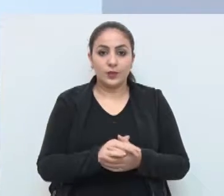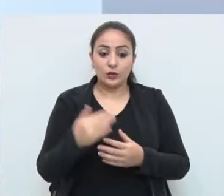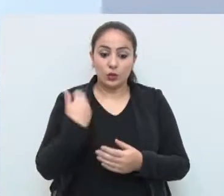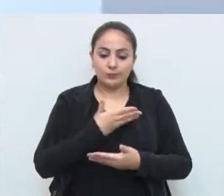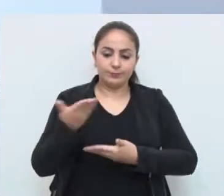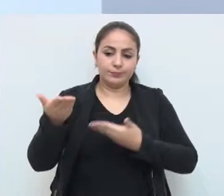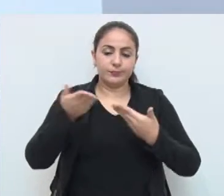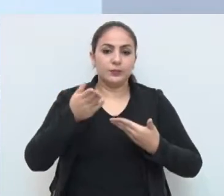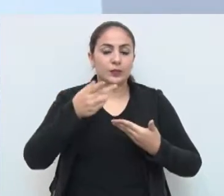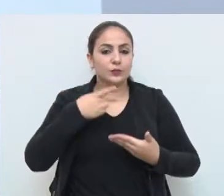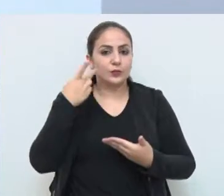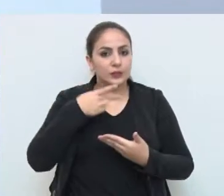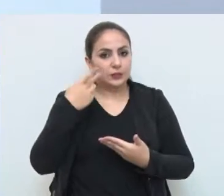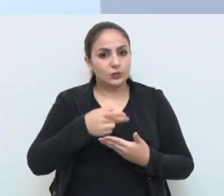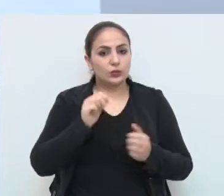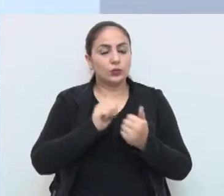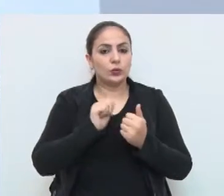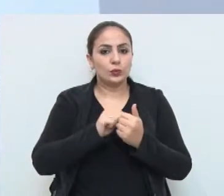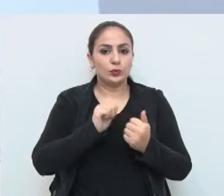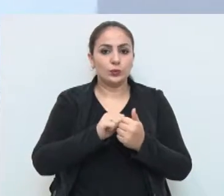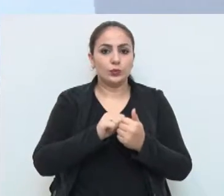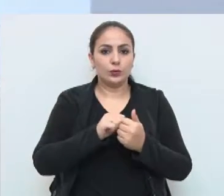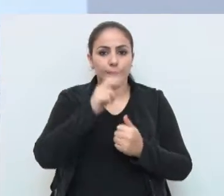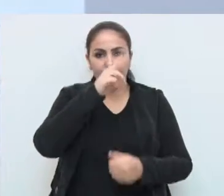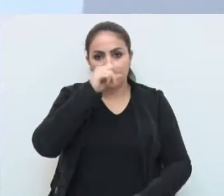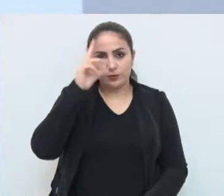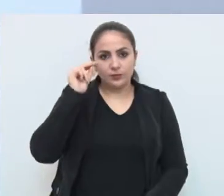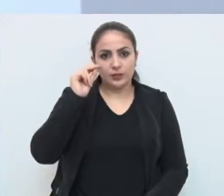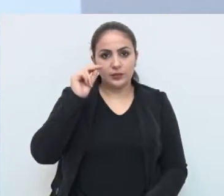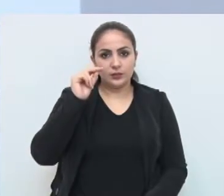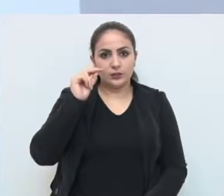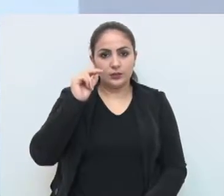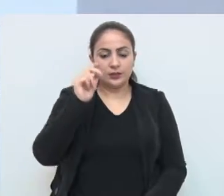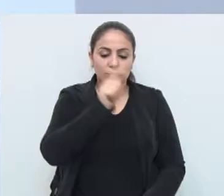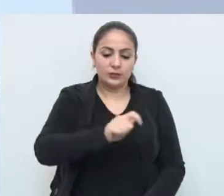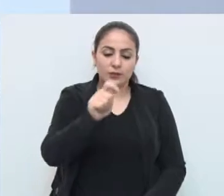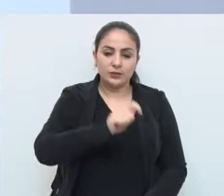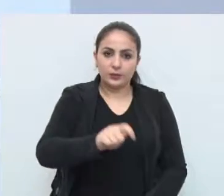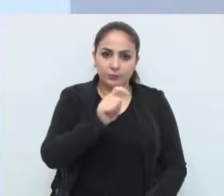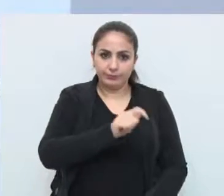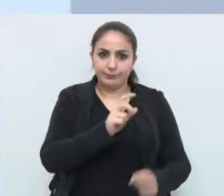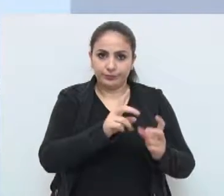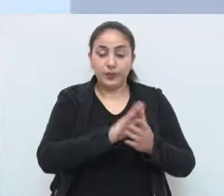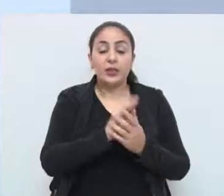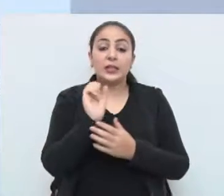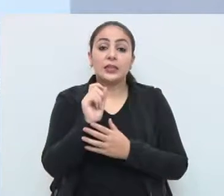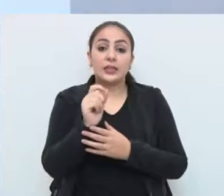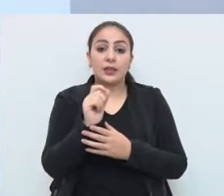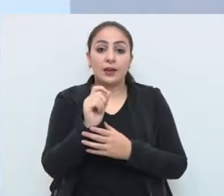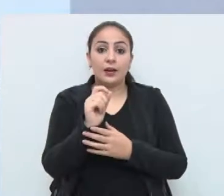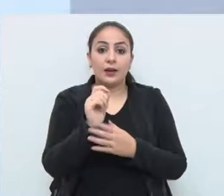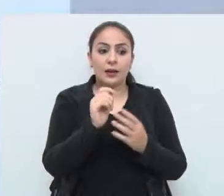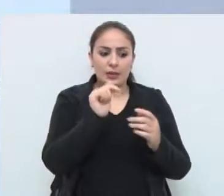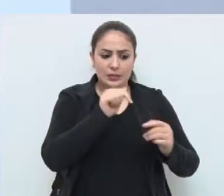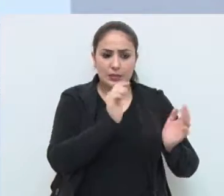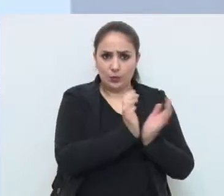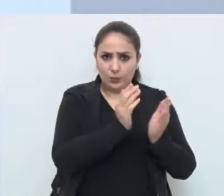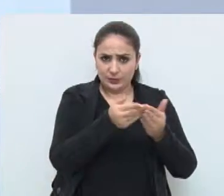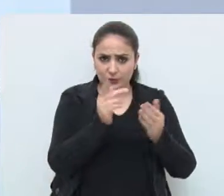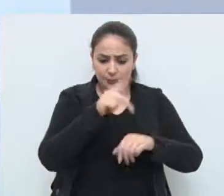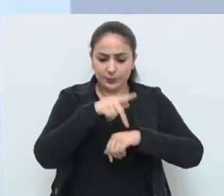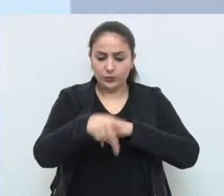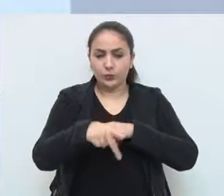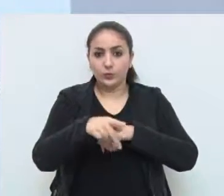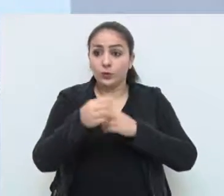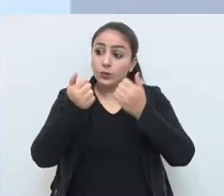Fomos recebidos pelos vereadores, pelo senhor prefeito e presidente da Associação Comercial, onde a comitiva de Passo Fundo